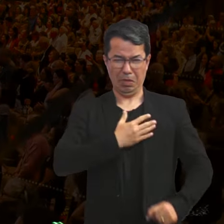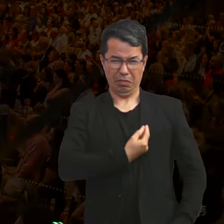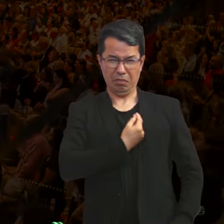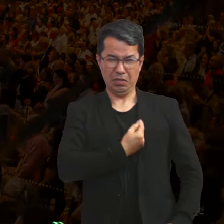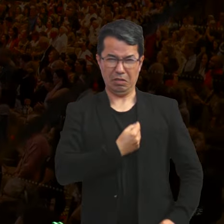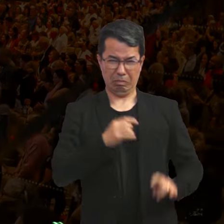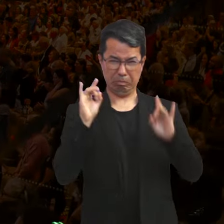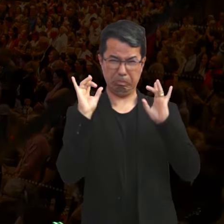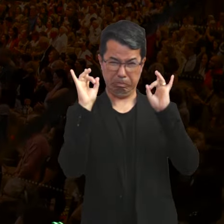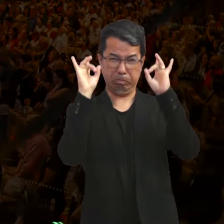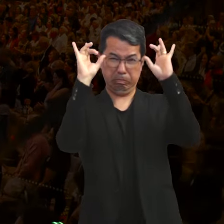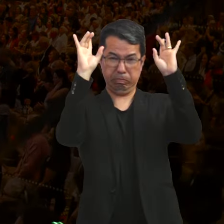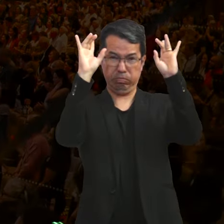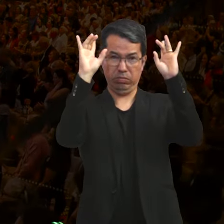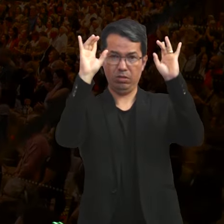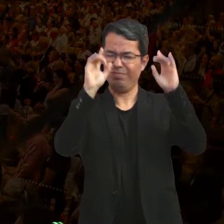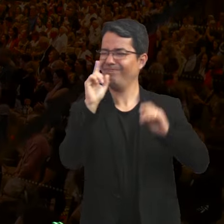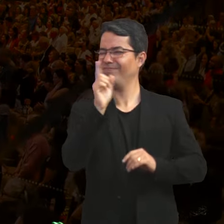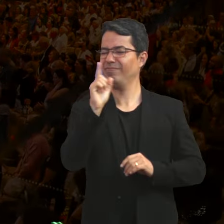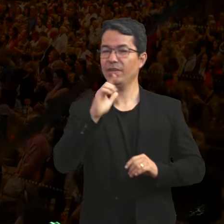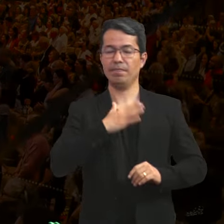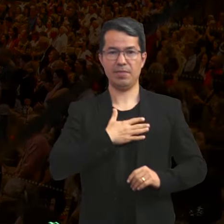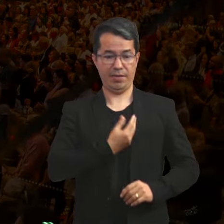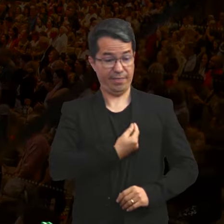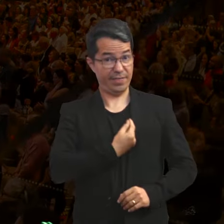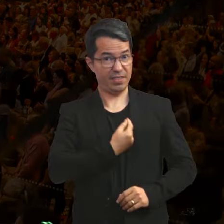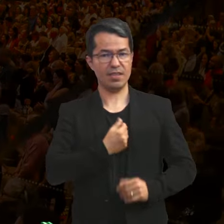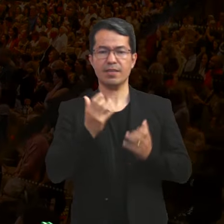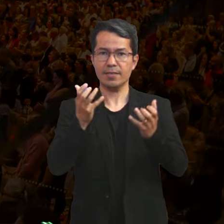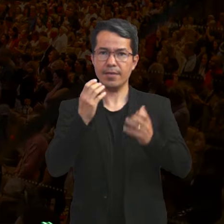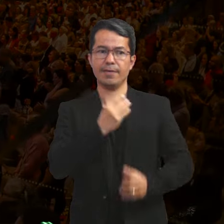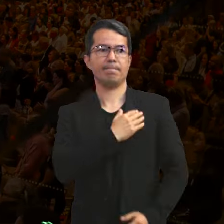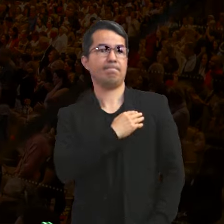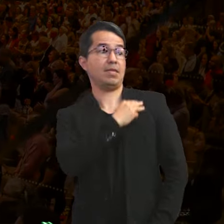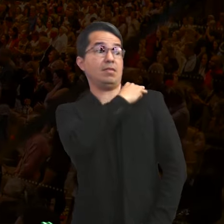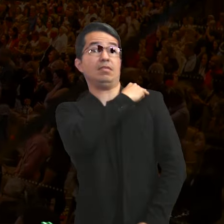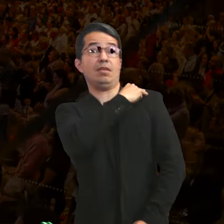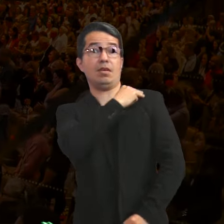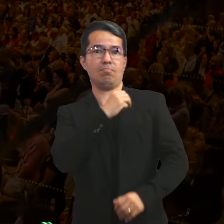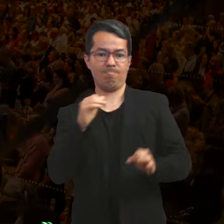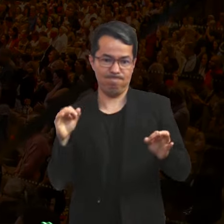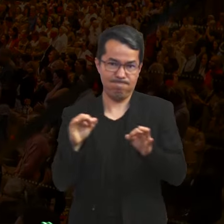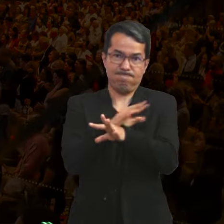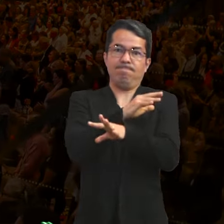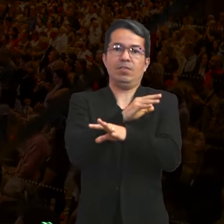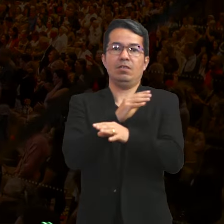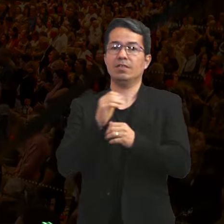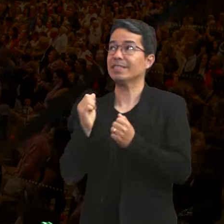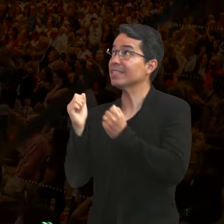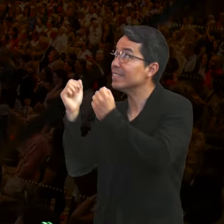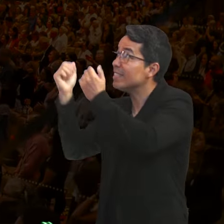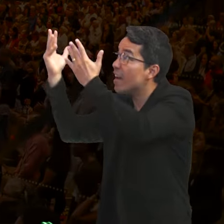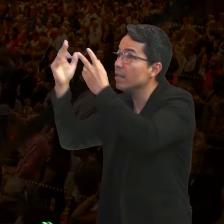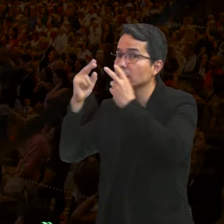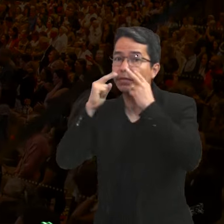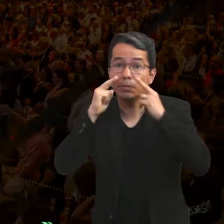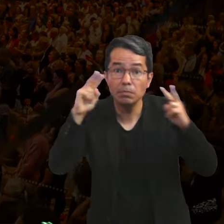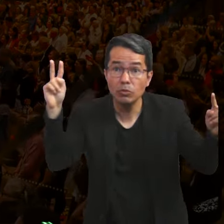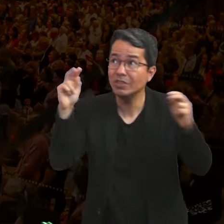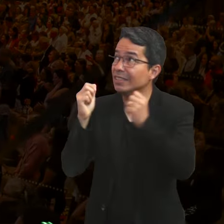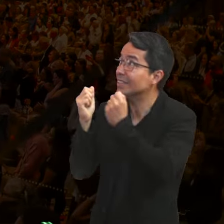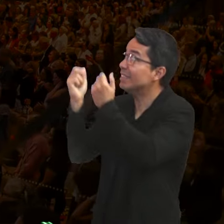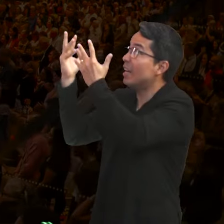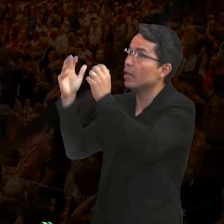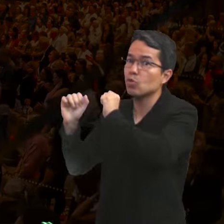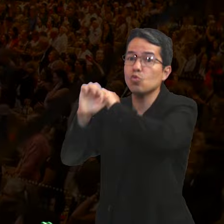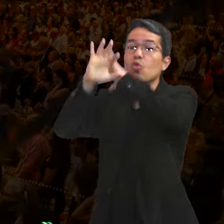contanto que cumpra com alegria a minha carreira e o ministério que recebi do Senhor Jesus para dar testemunho do Evangelho da